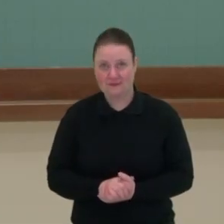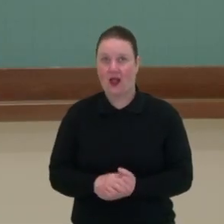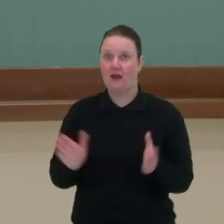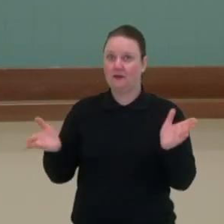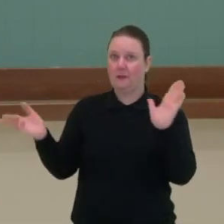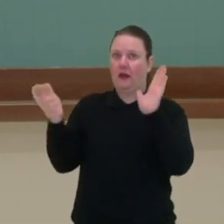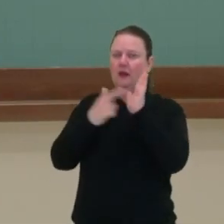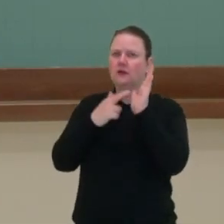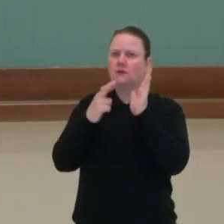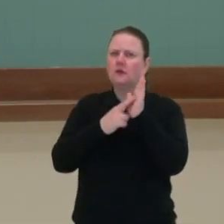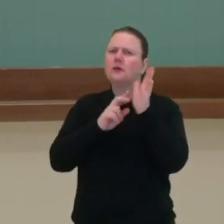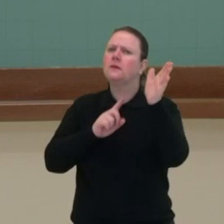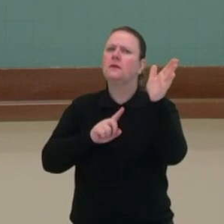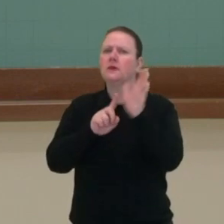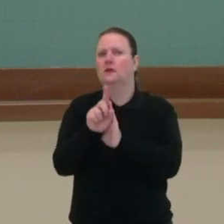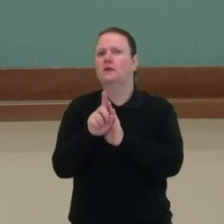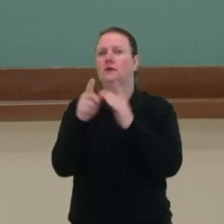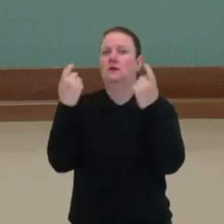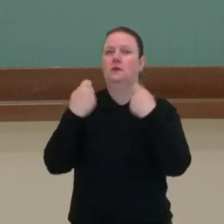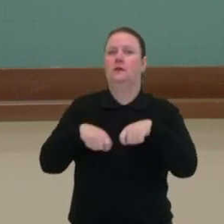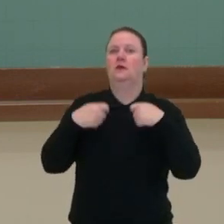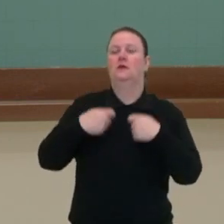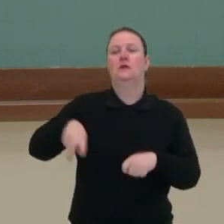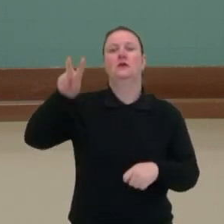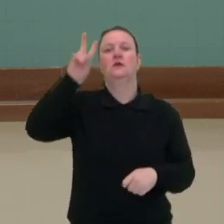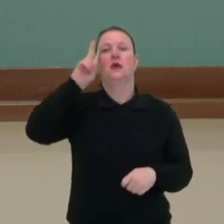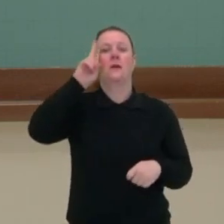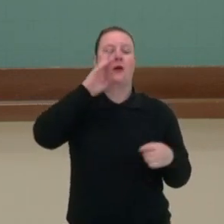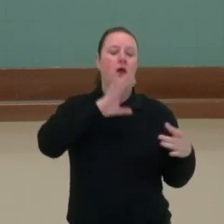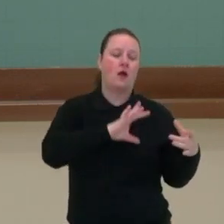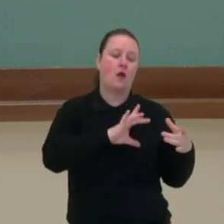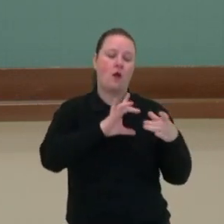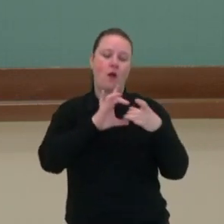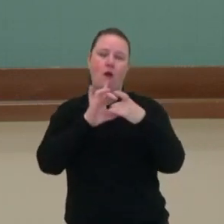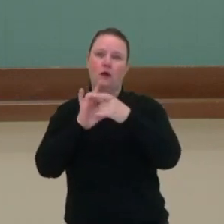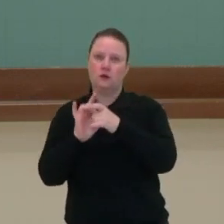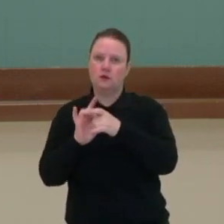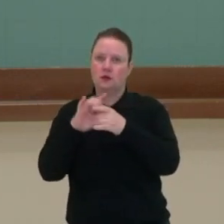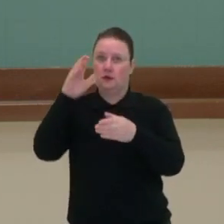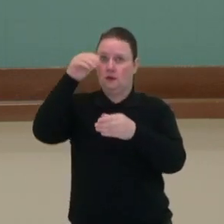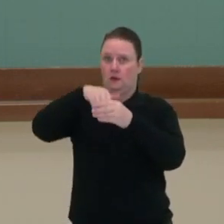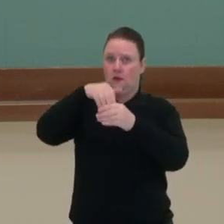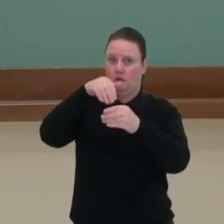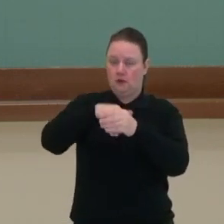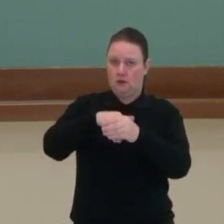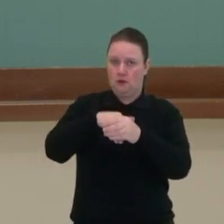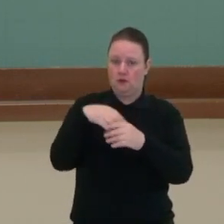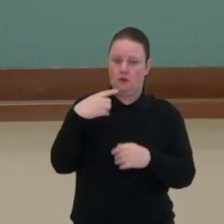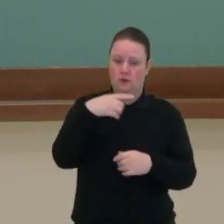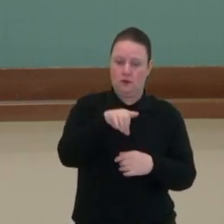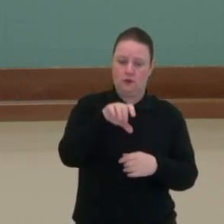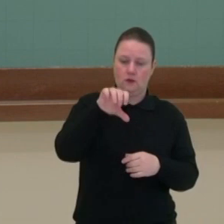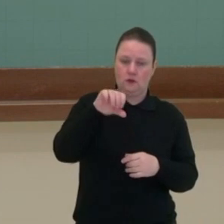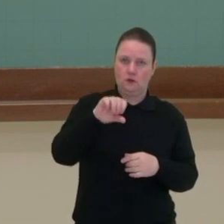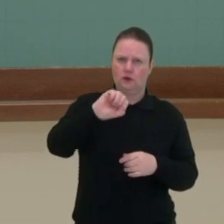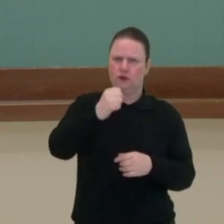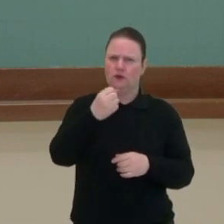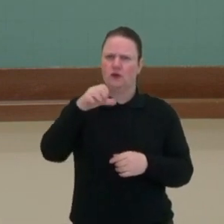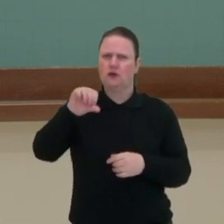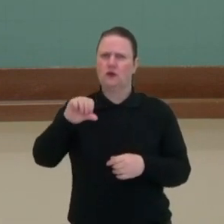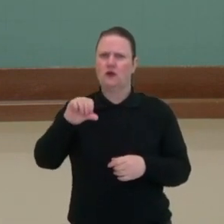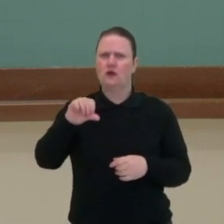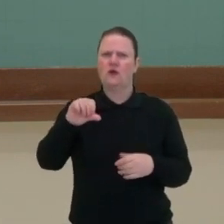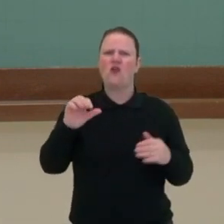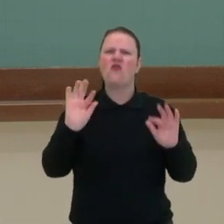Para responder essa questão, você precisou se lembrar do contexto em que está inserida essa eleição. 1989 é o finalzinho ali já